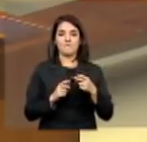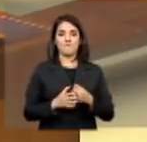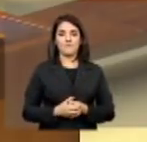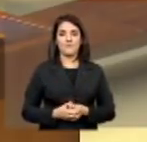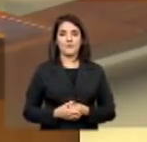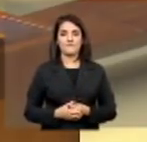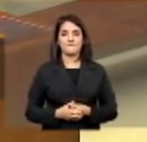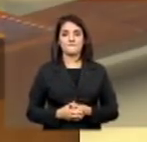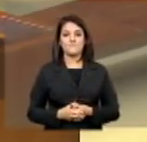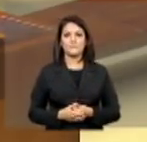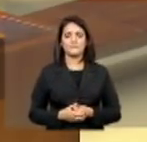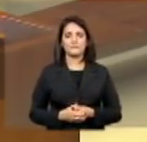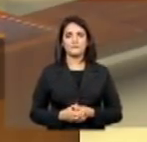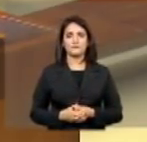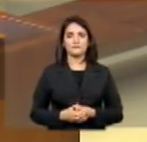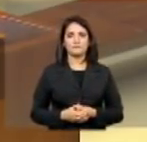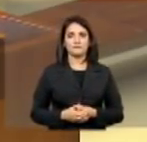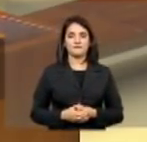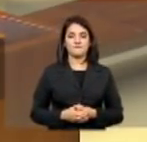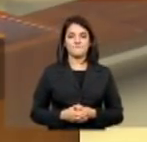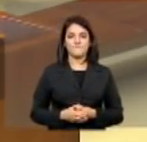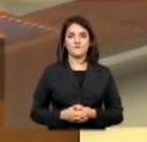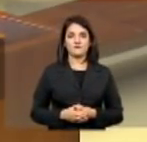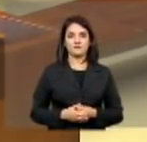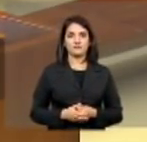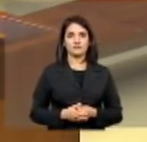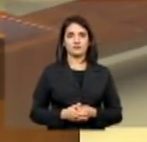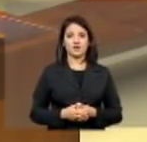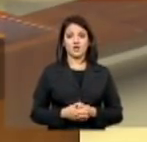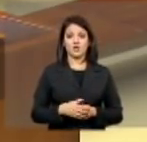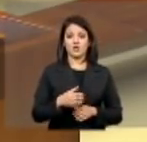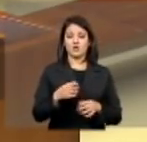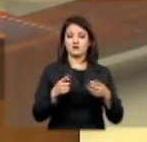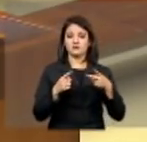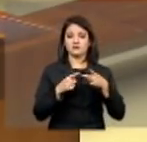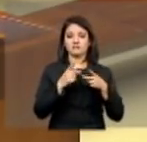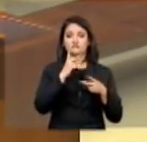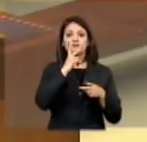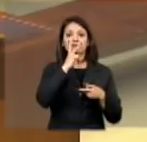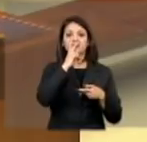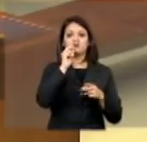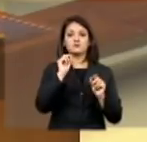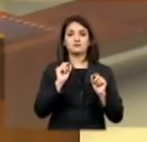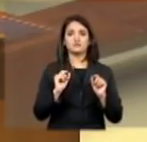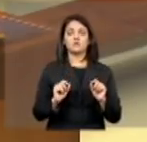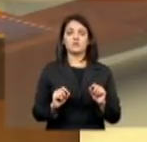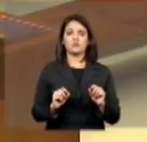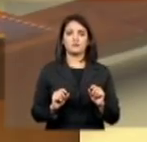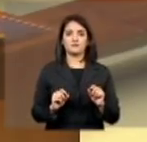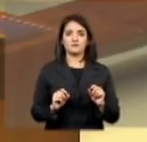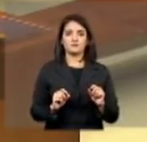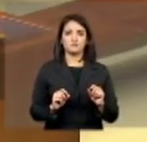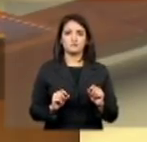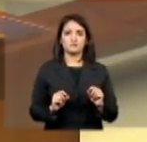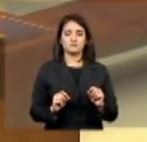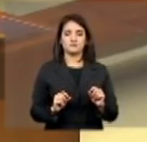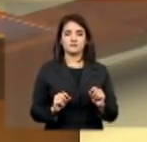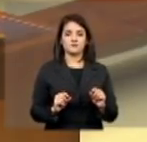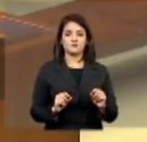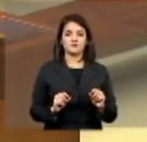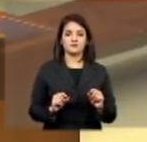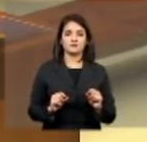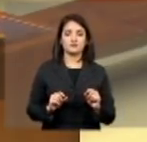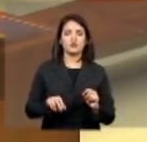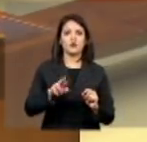talvez é colocado à discussão a circunstância do cabimento do habeas